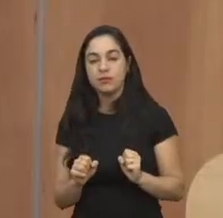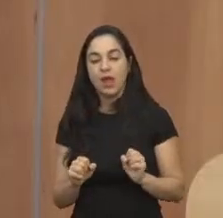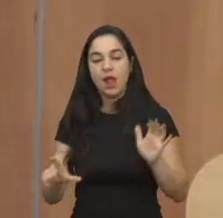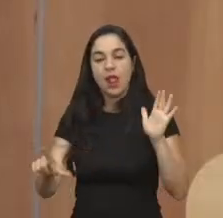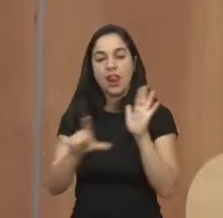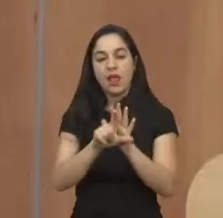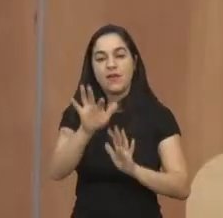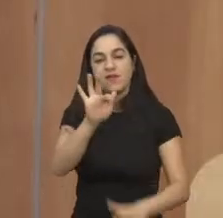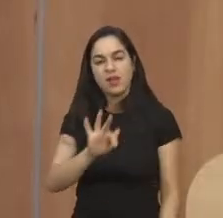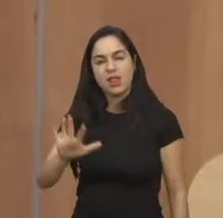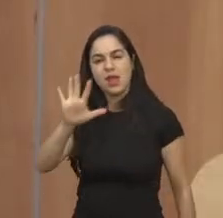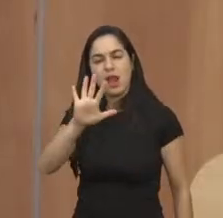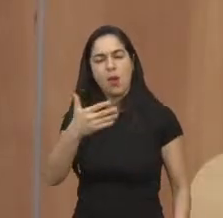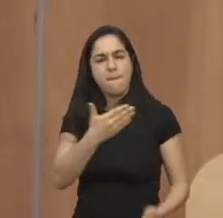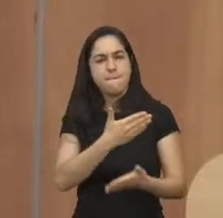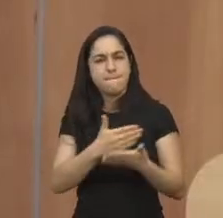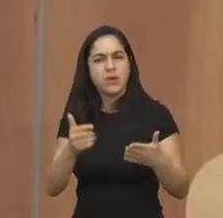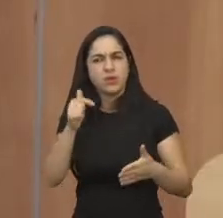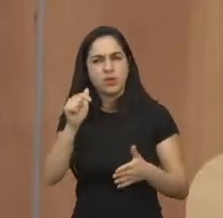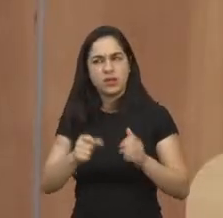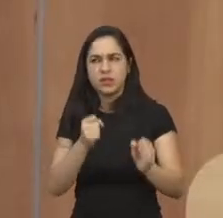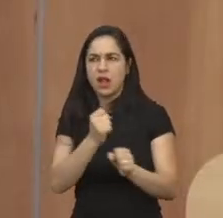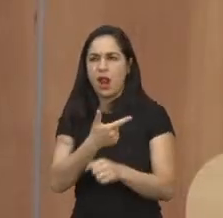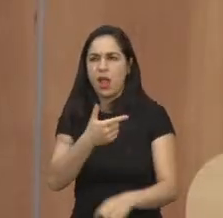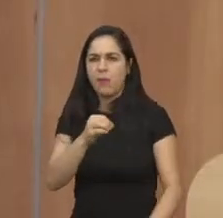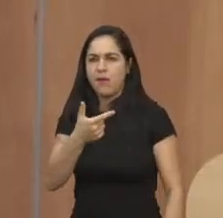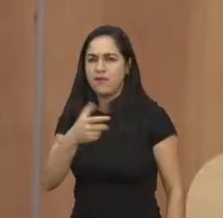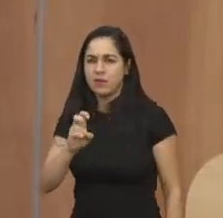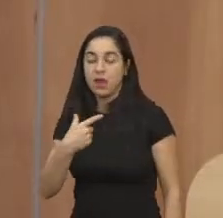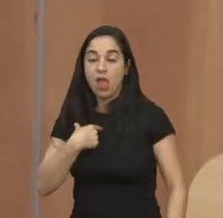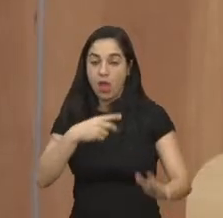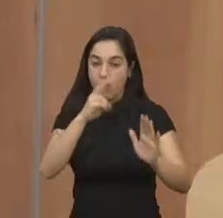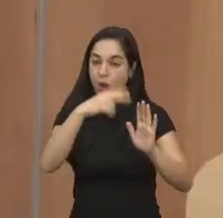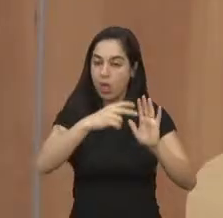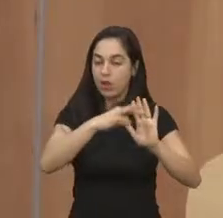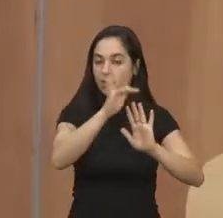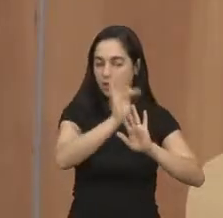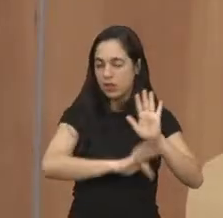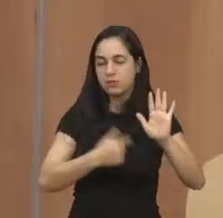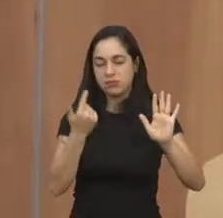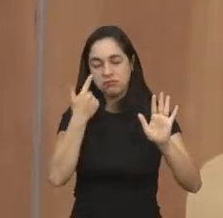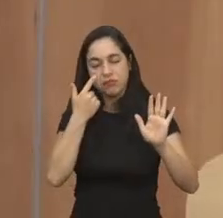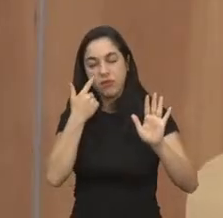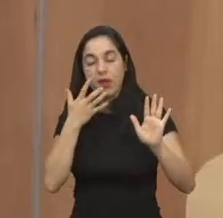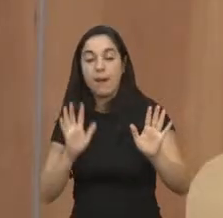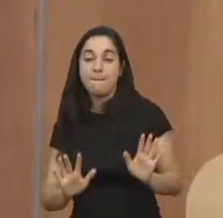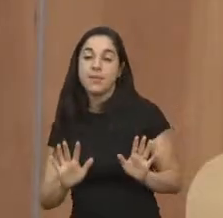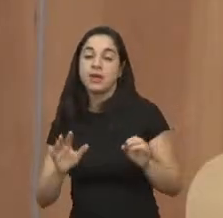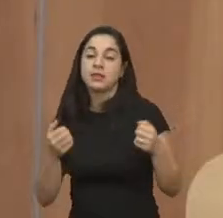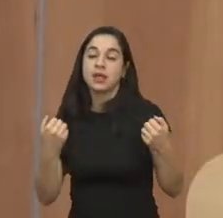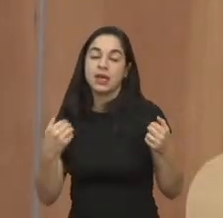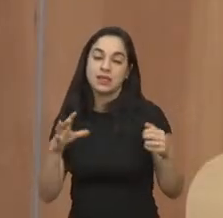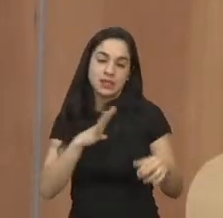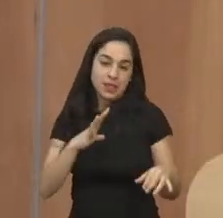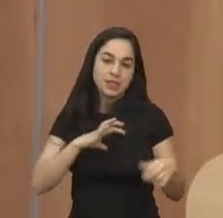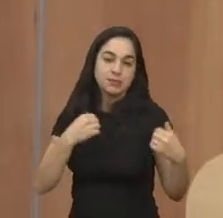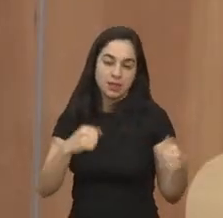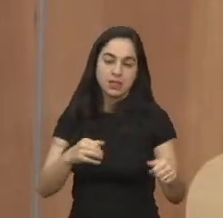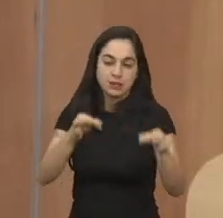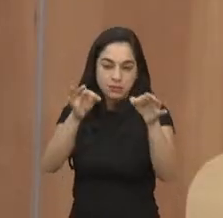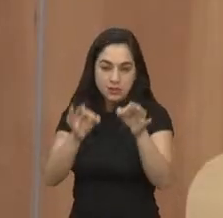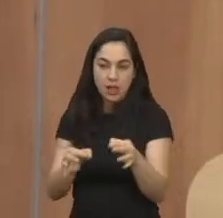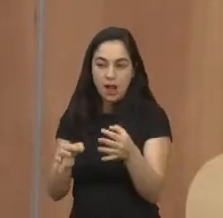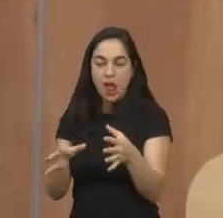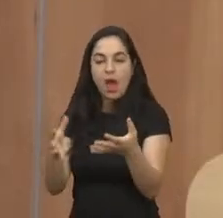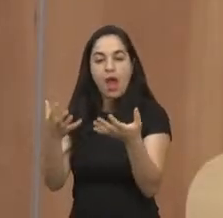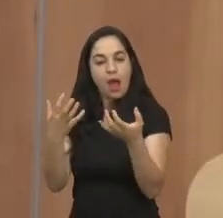em 2025, se eu não me engano. Eu vou ler aqui um pouquinho do texto de lei. Só que as cidades precisam também regulamentar essa lei no município. E